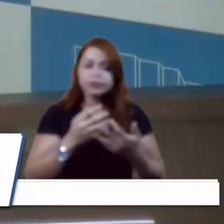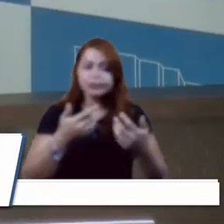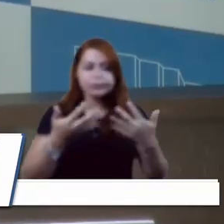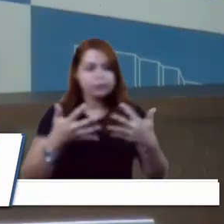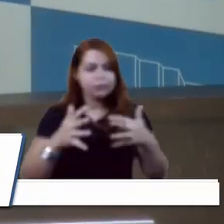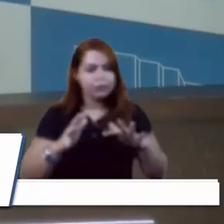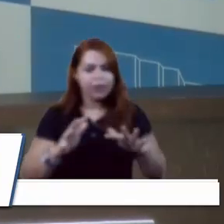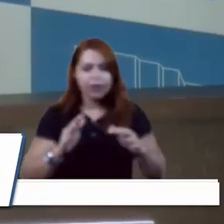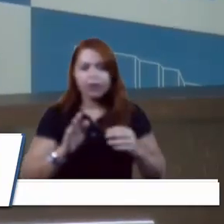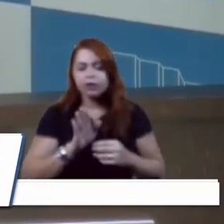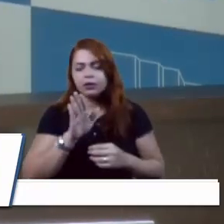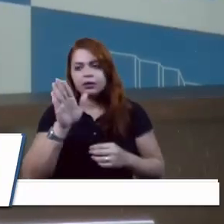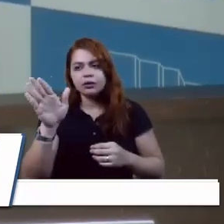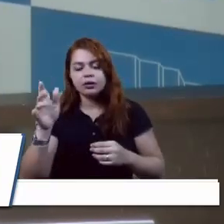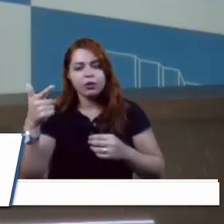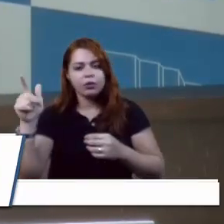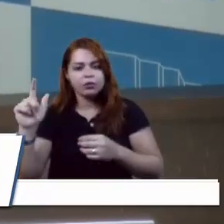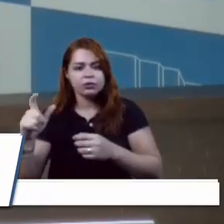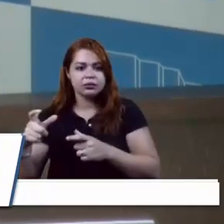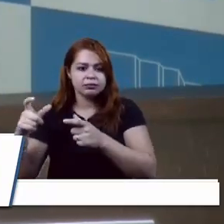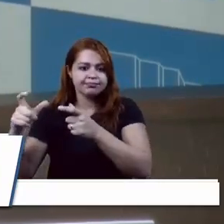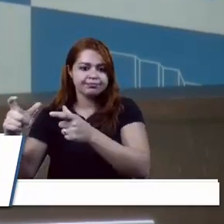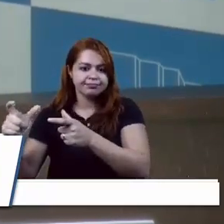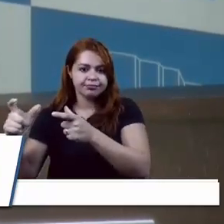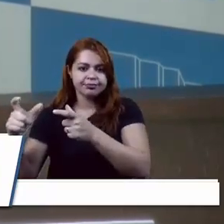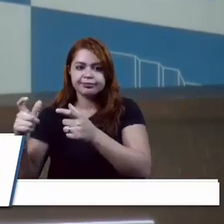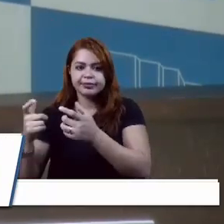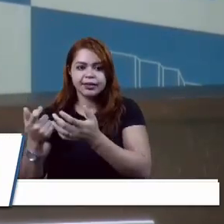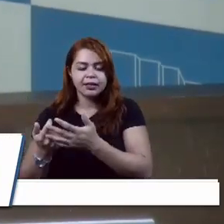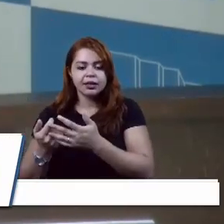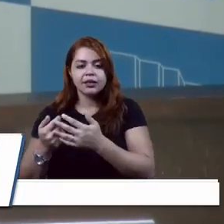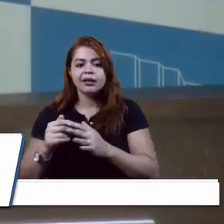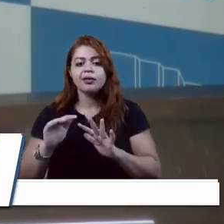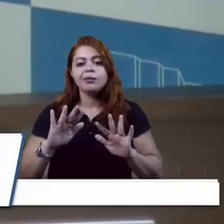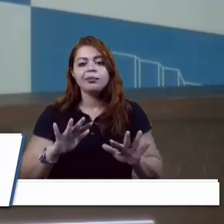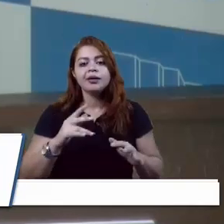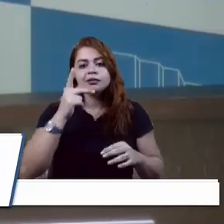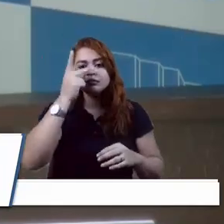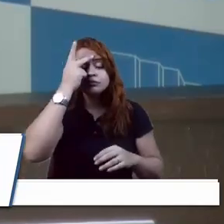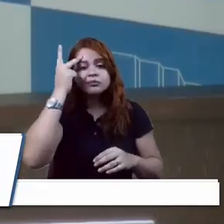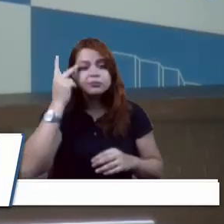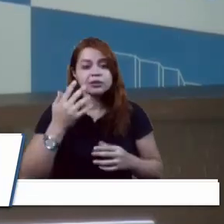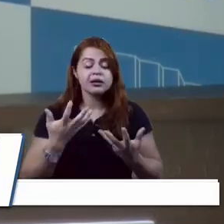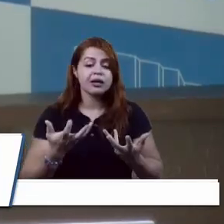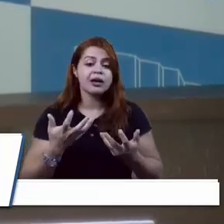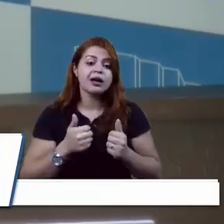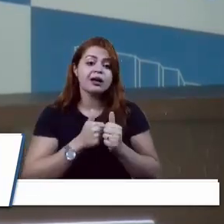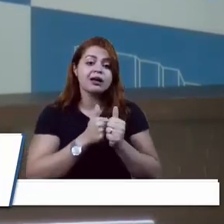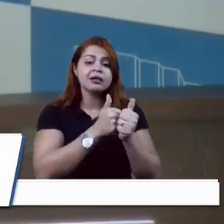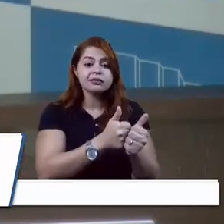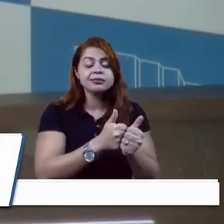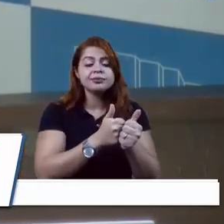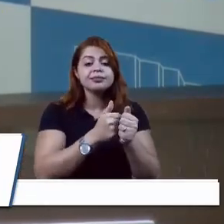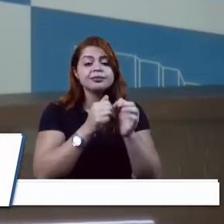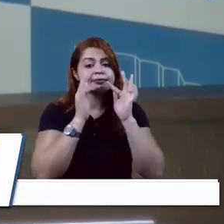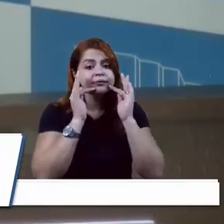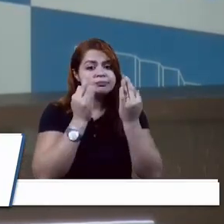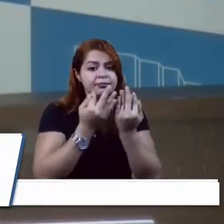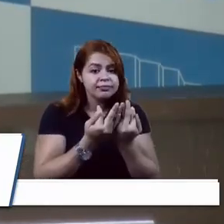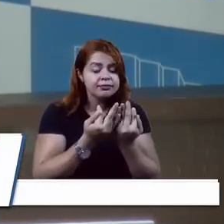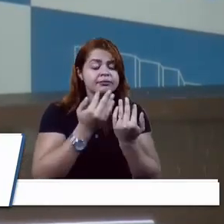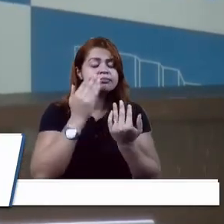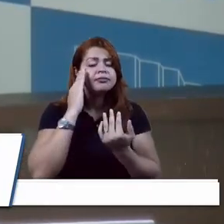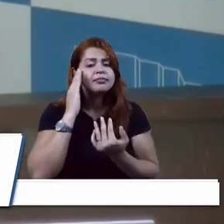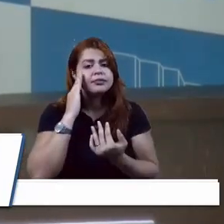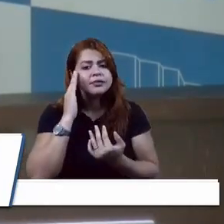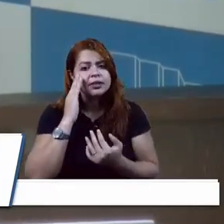relação a acompanhar esses familiares. Só que eu me preocupo muito com a saúde da pessoa. Eu tive recentemente lá